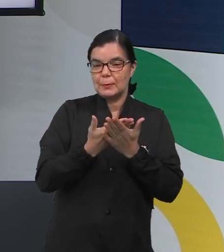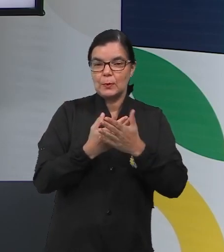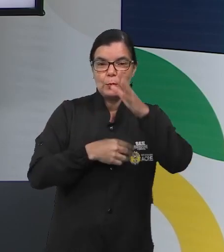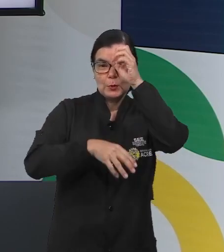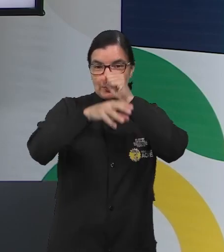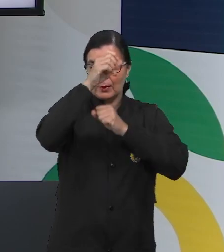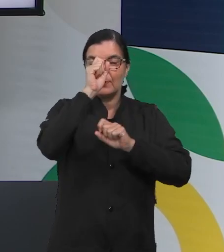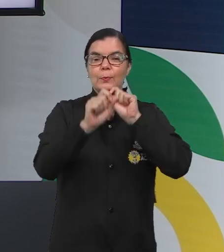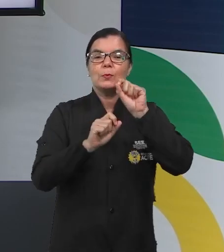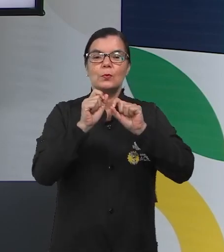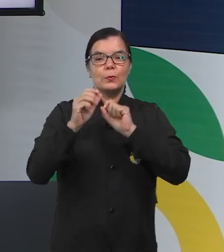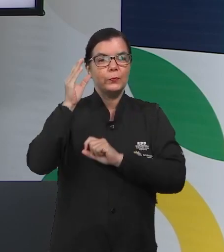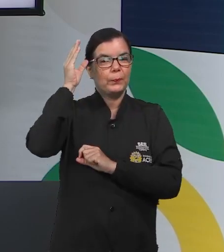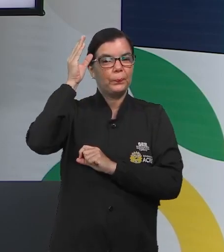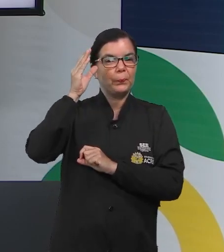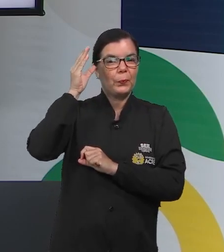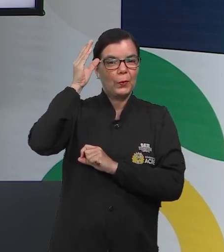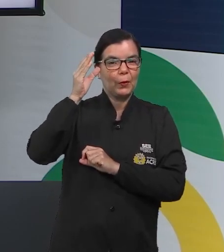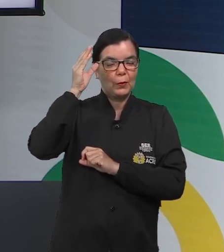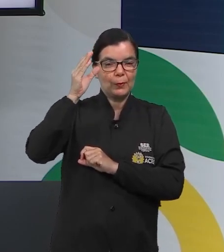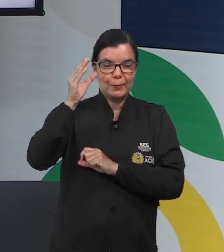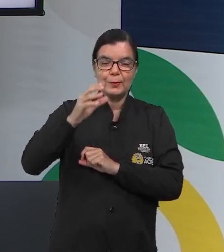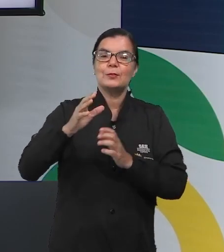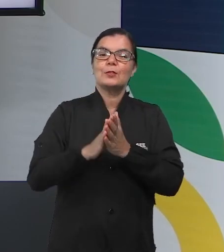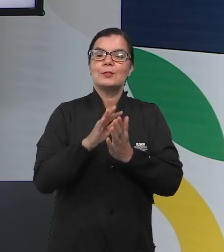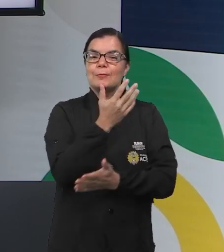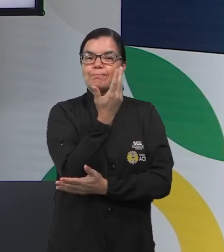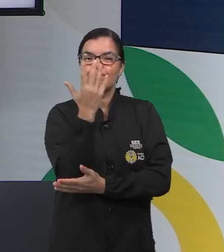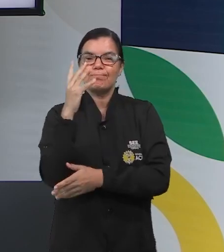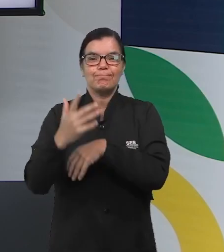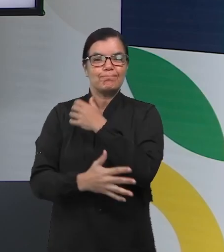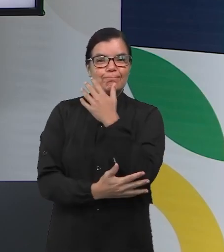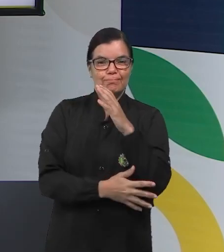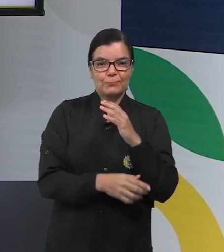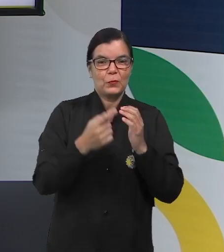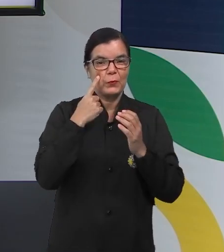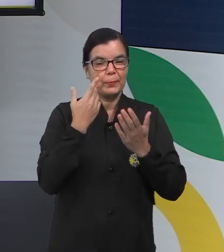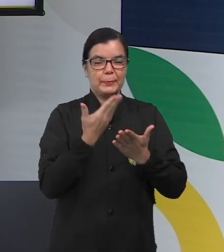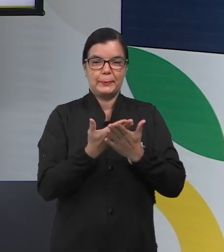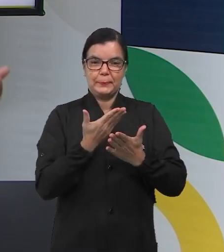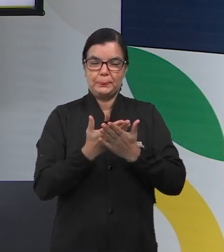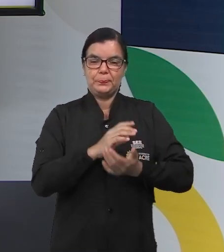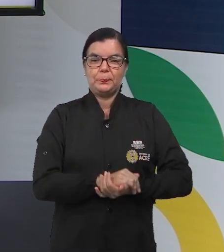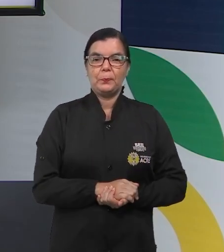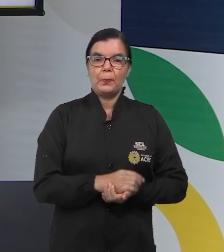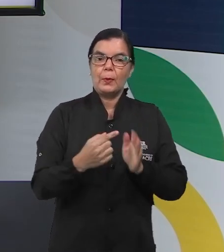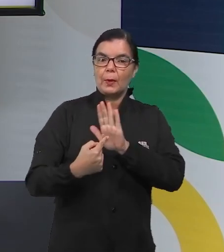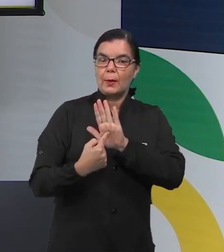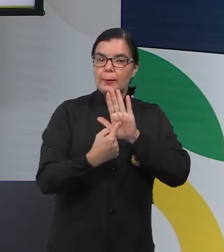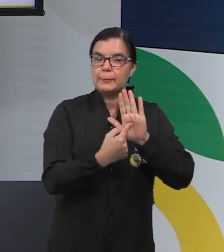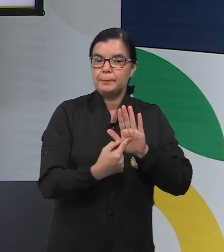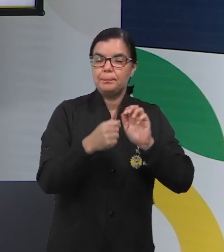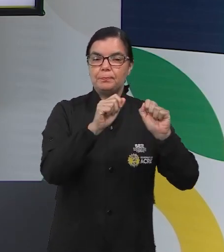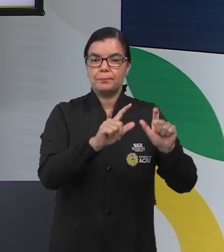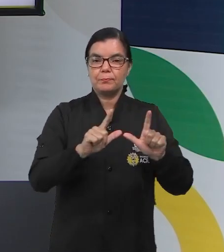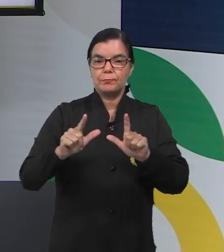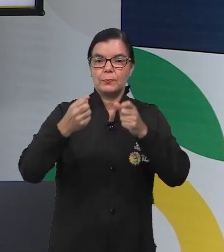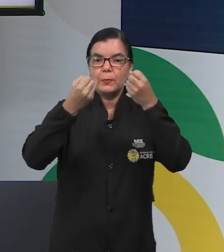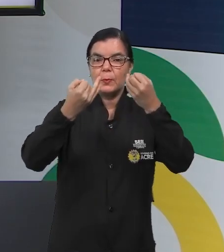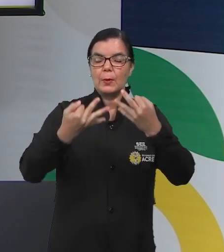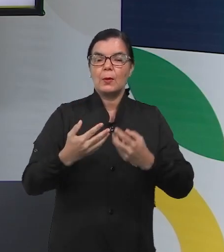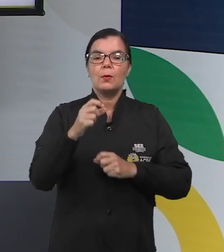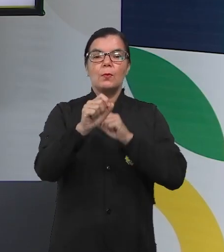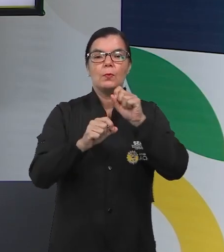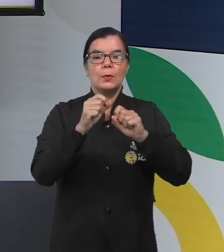aprender sobre consciência ecológica. Vamos então à nossa aula? Eu quero trazer aqui um slide explicando o que